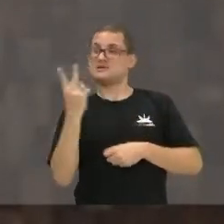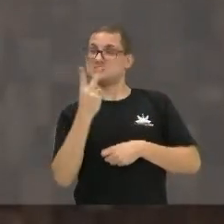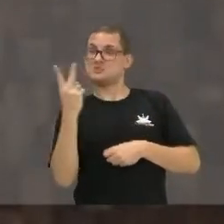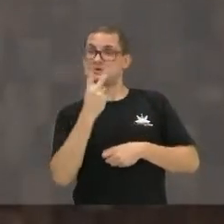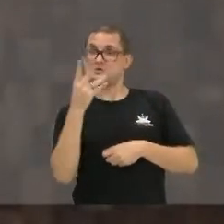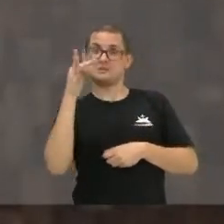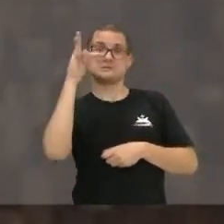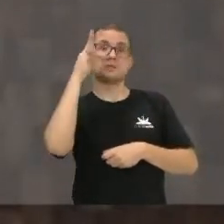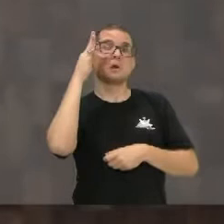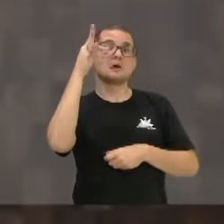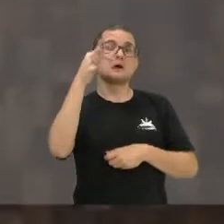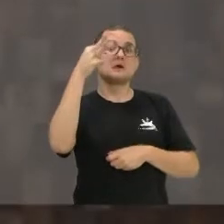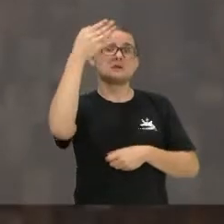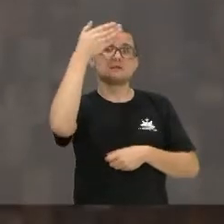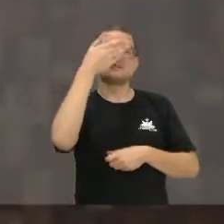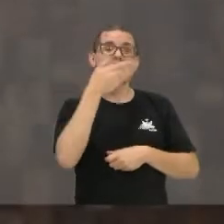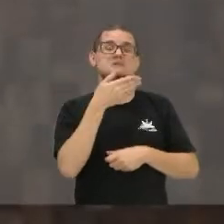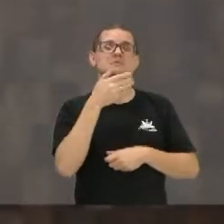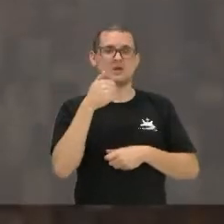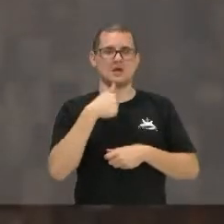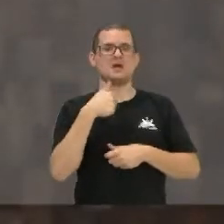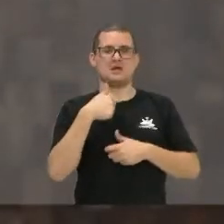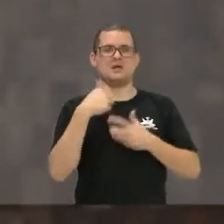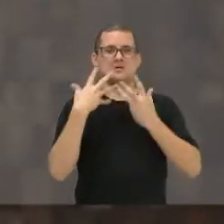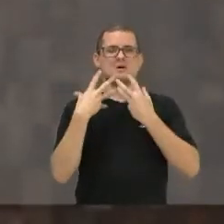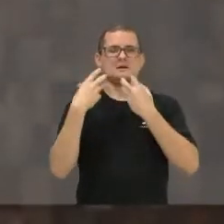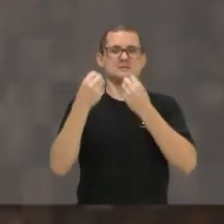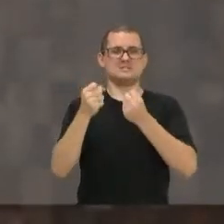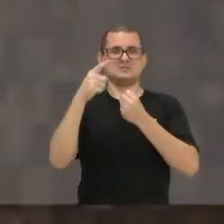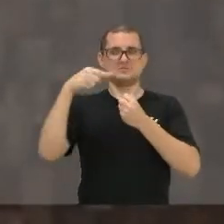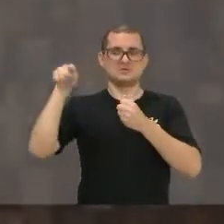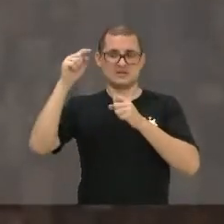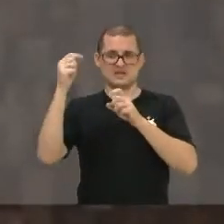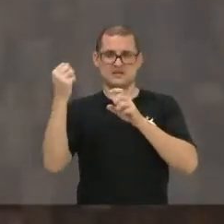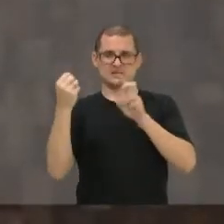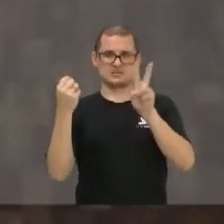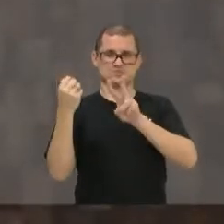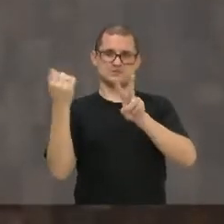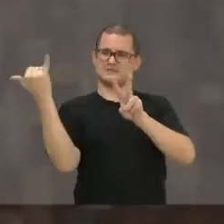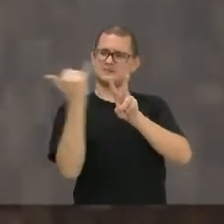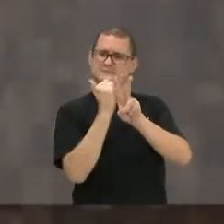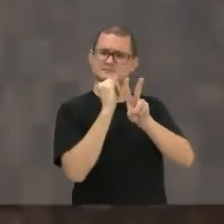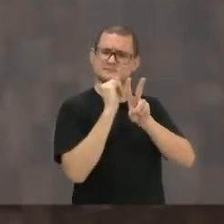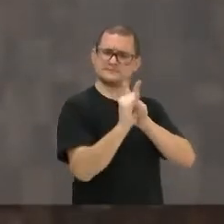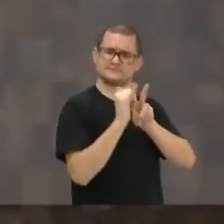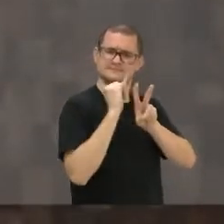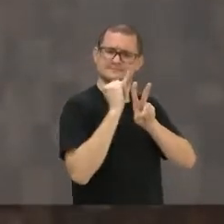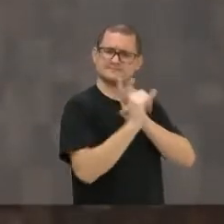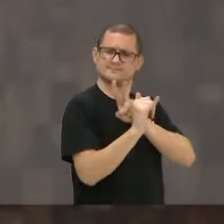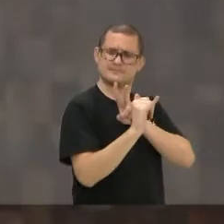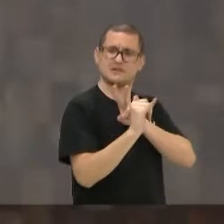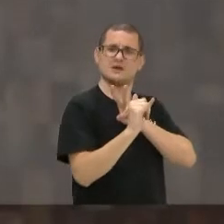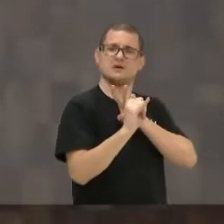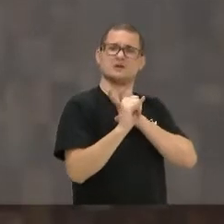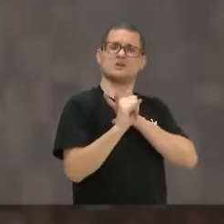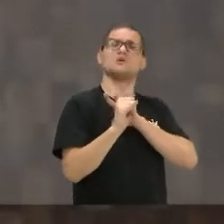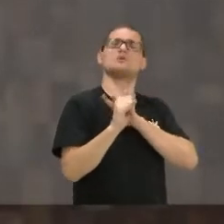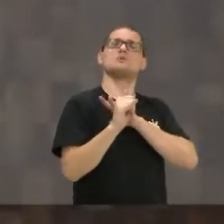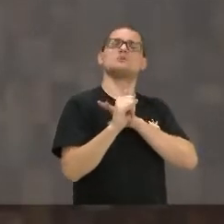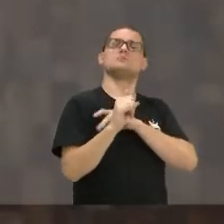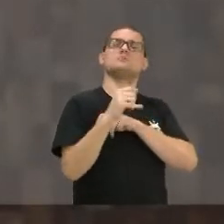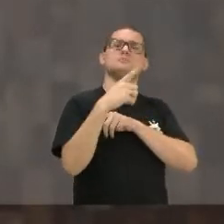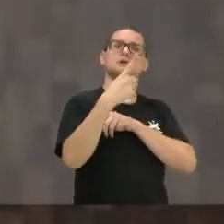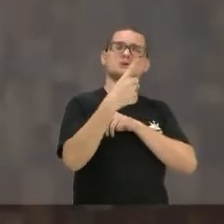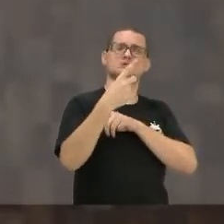testemunhas porém permitirei que profetiza investidas de saco durante mil duzentos e setenta